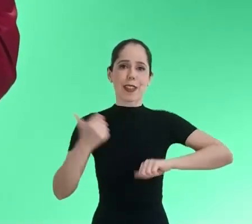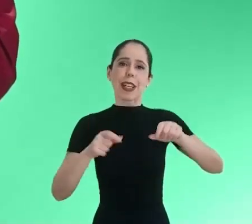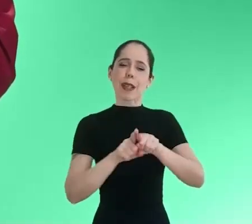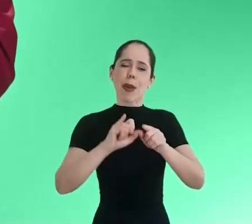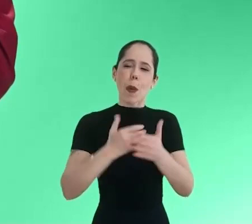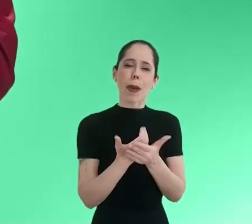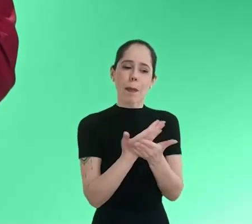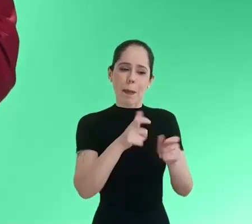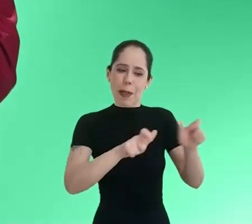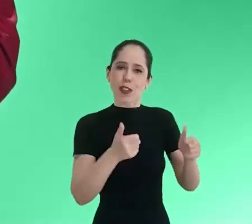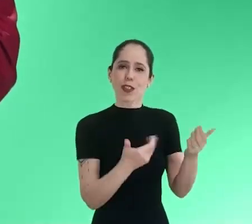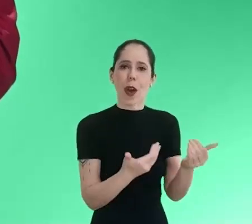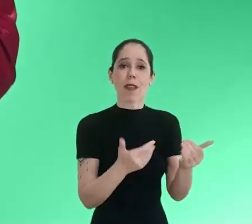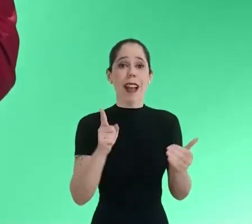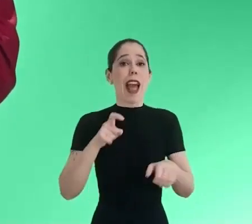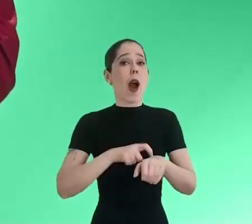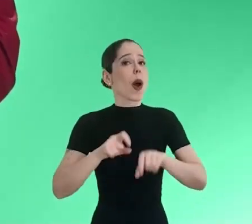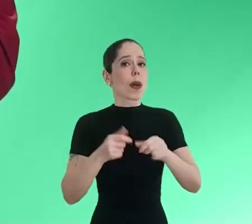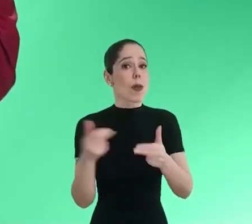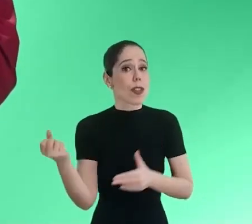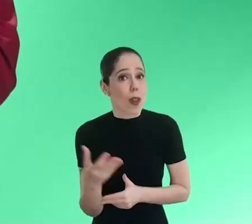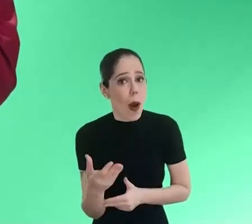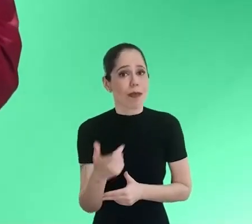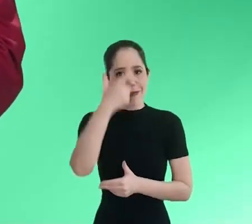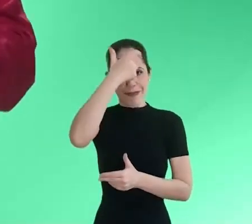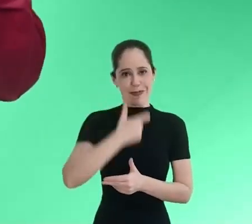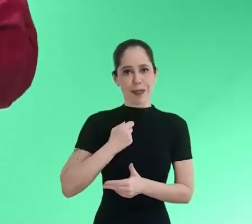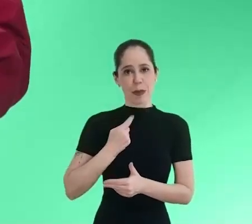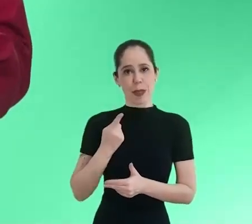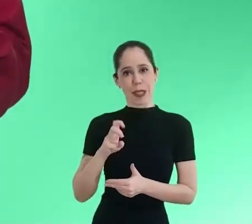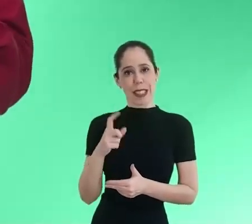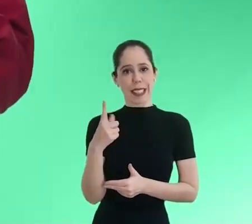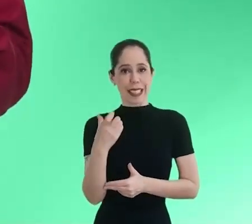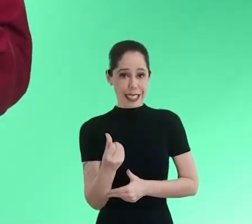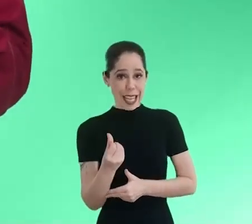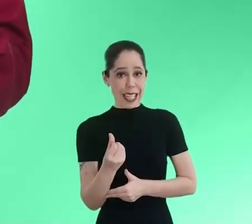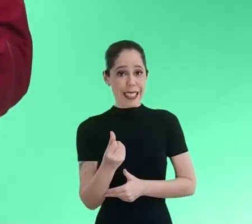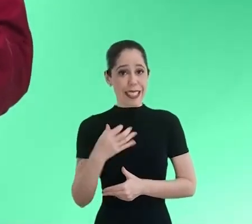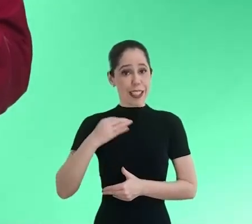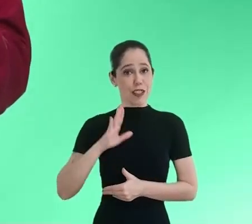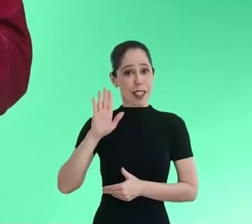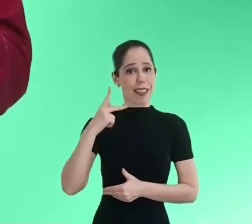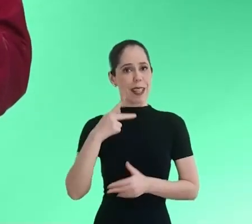qualidade e oportunidade para os jovens. É hora de algo novo. Duda